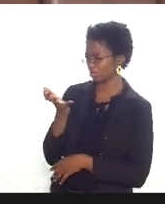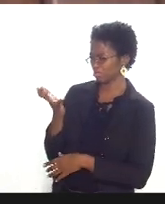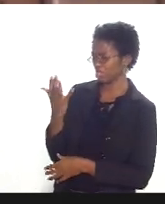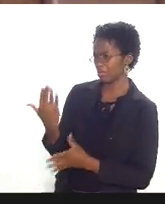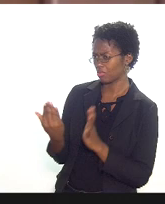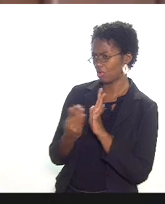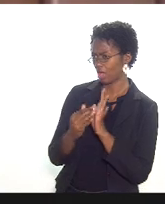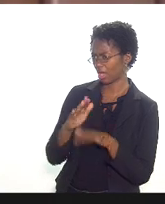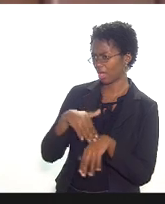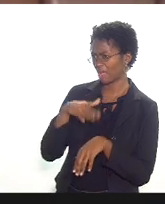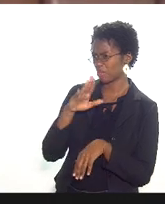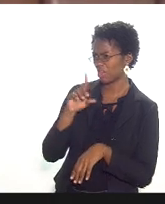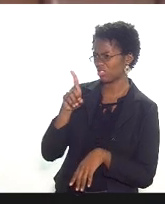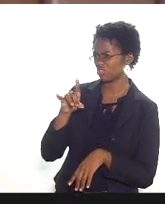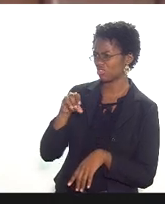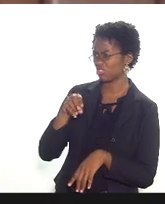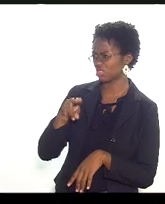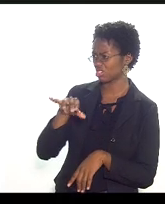alguma especificamente.